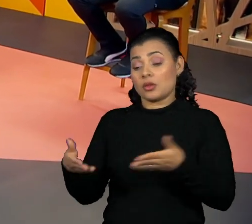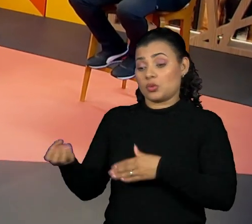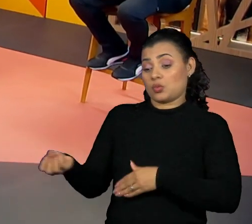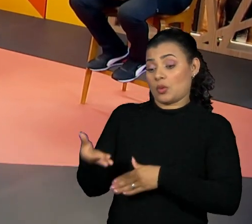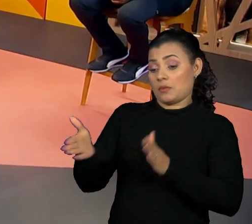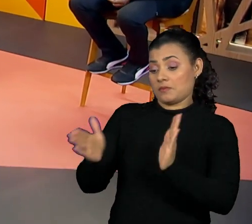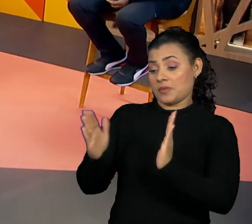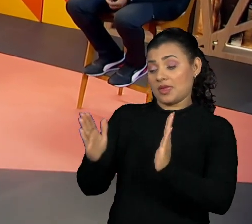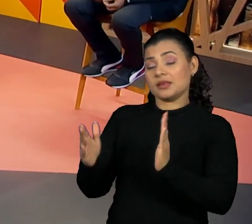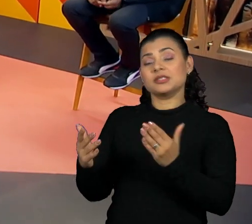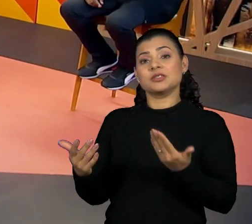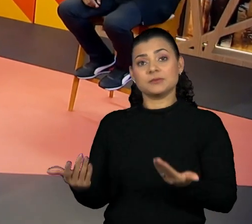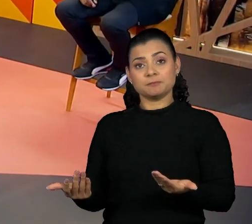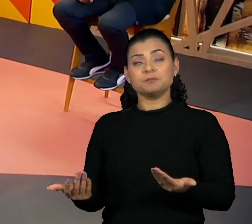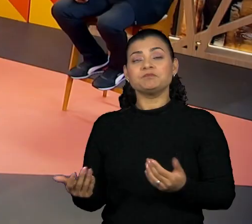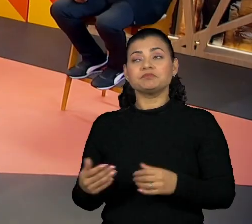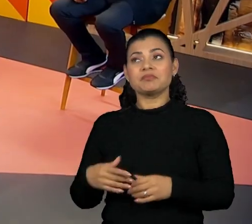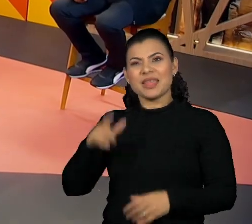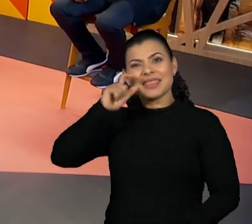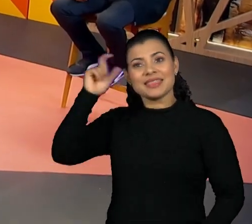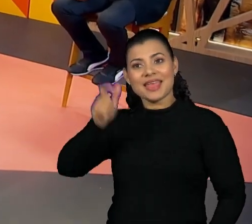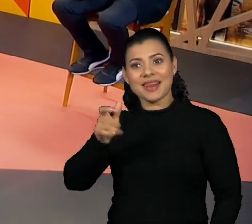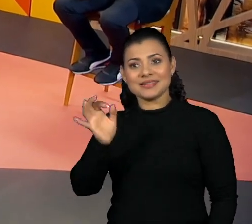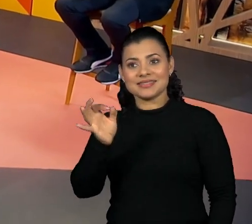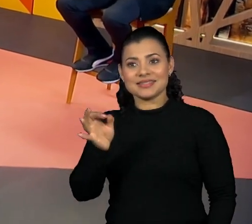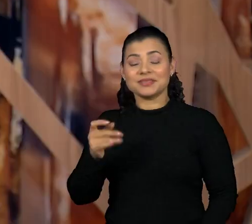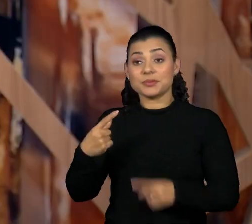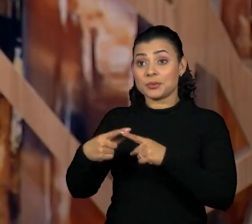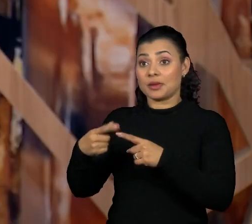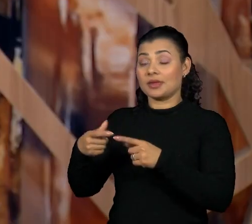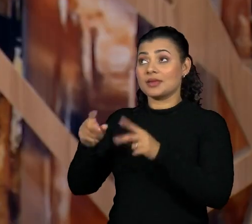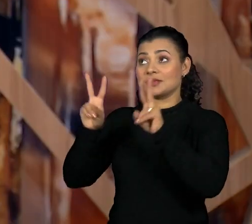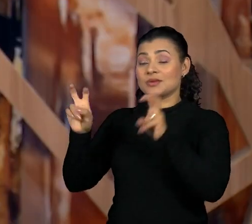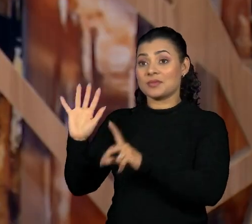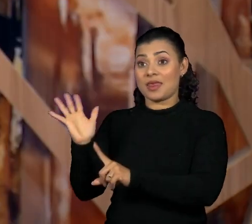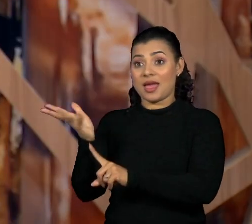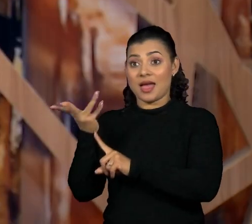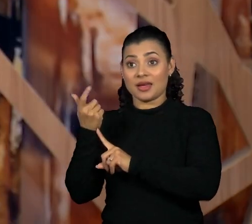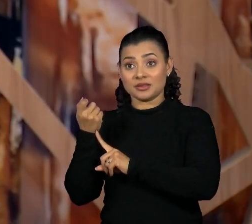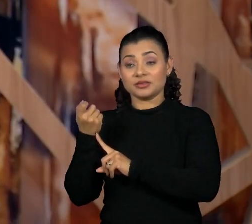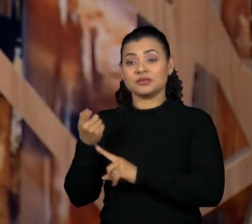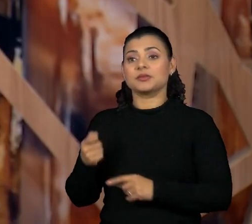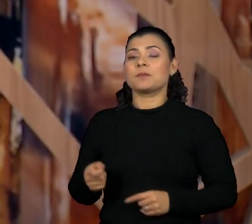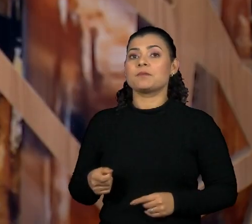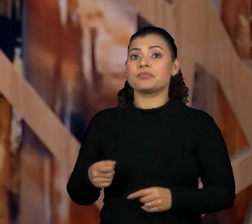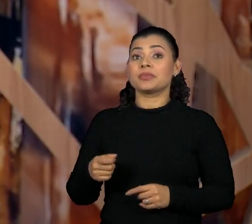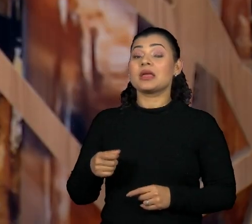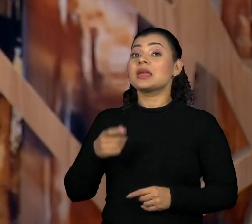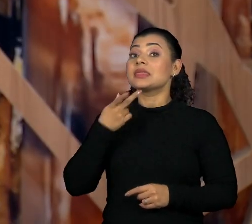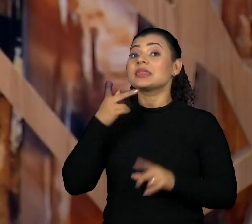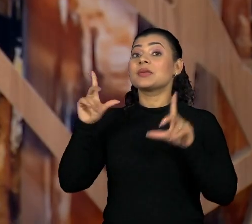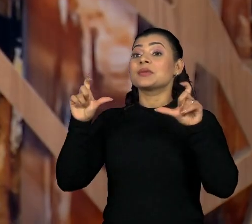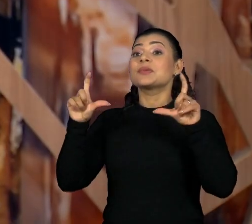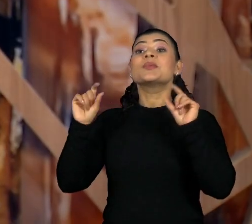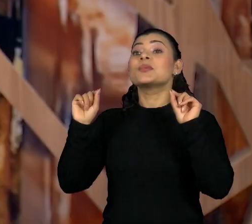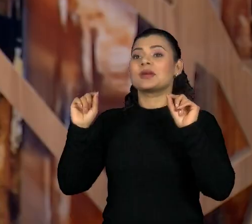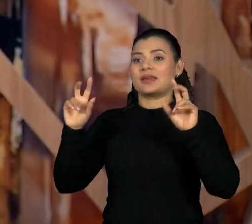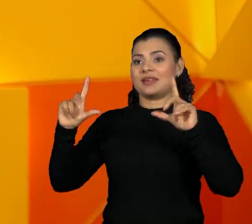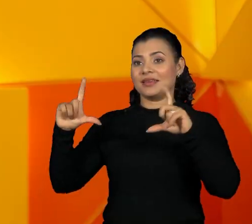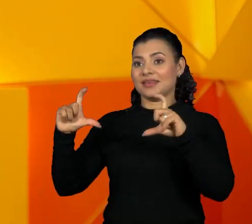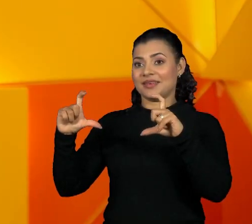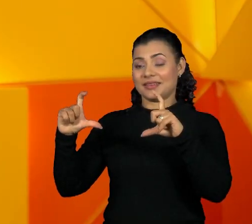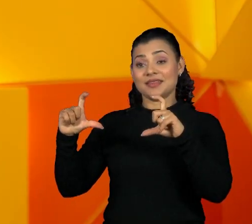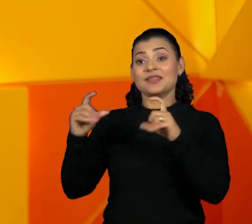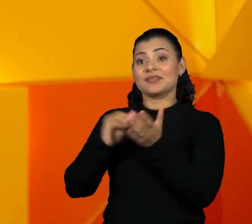não é? É curioso que nessa fala sobre as artes, acho que a gente não mencionou a fotografia, não